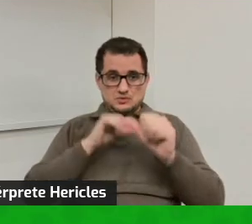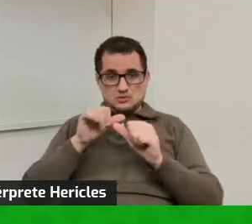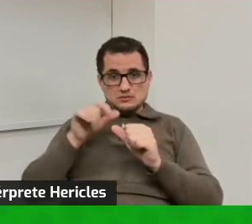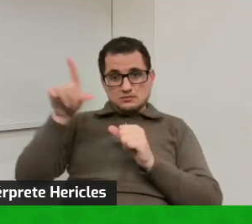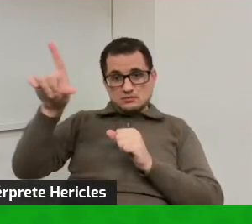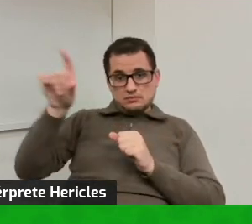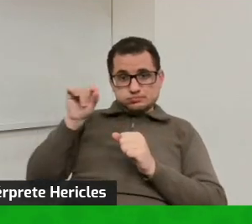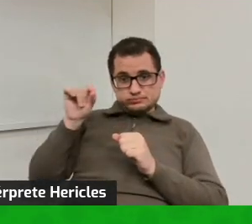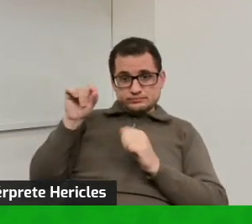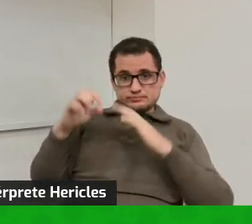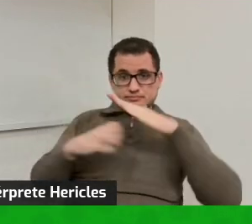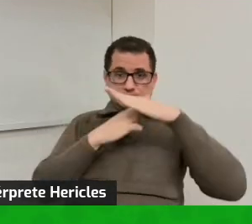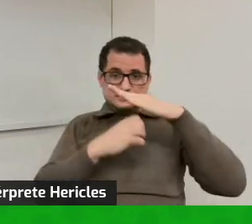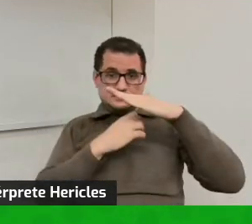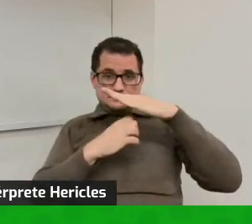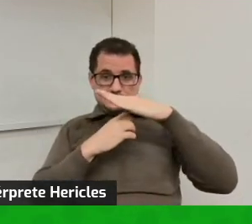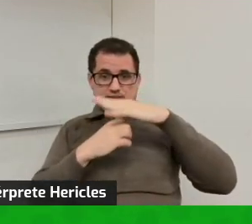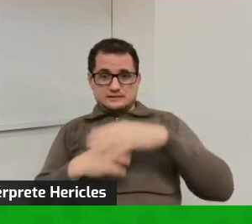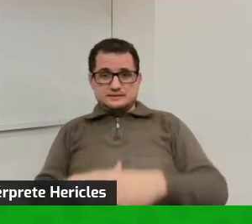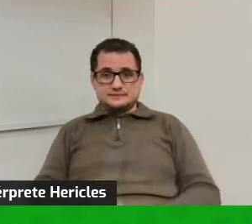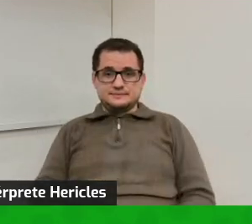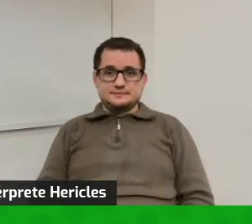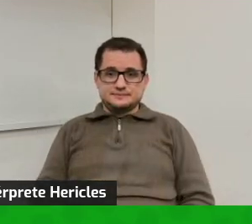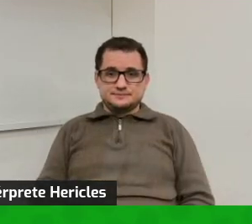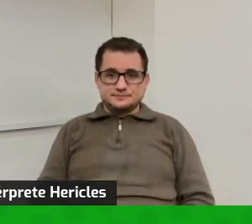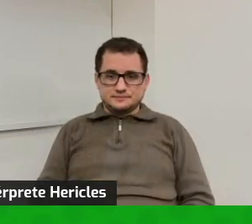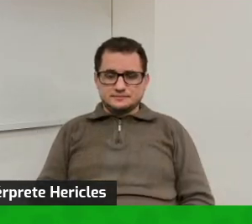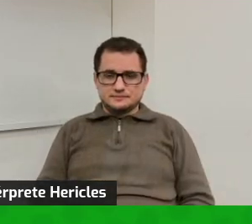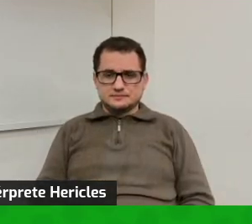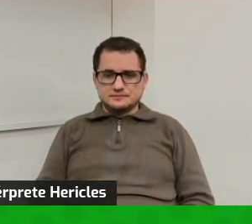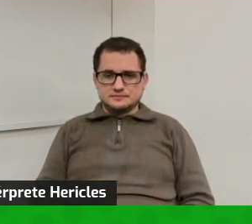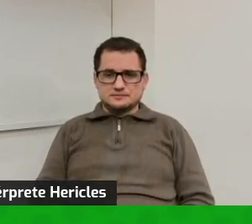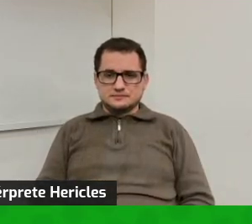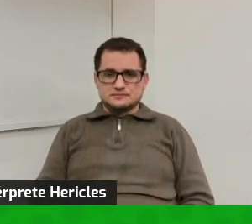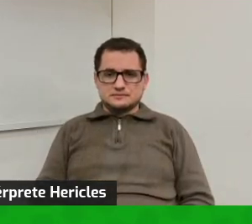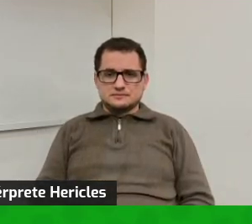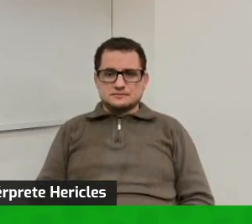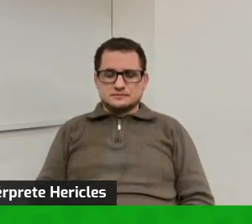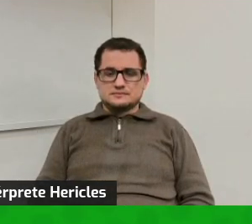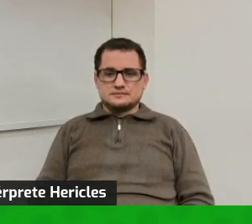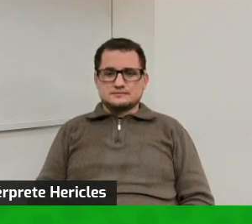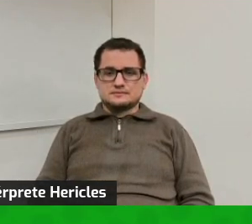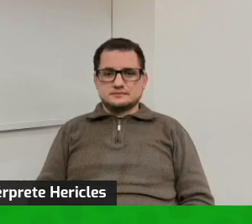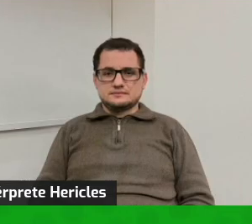Adiciono um campo que vai ser empresa. Almeida Consultoria.